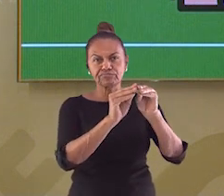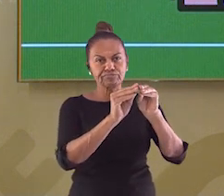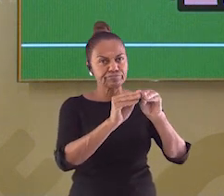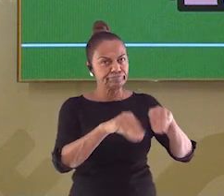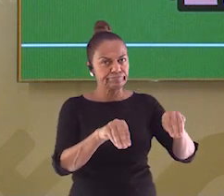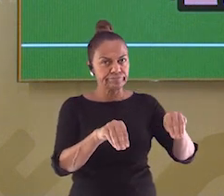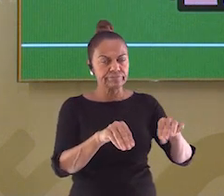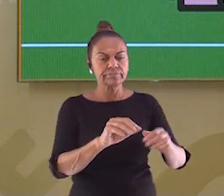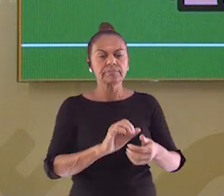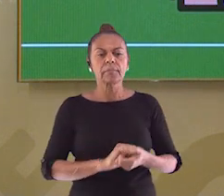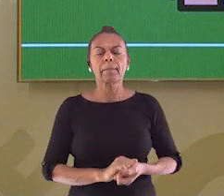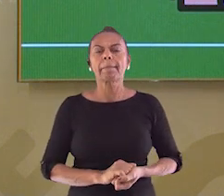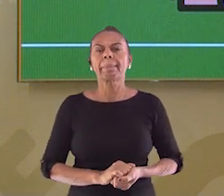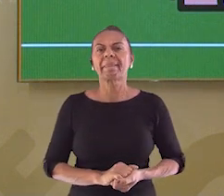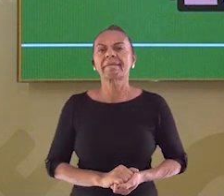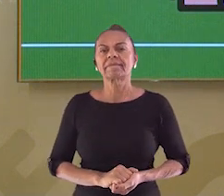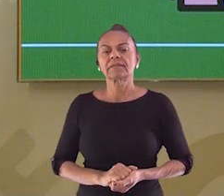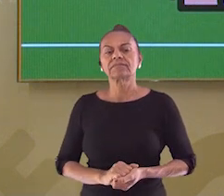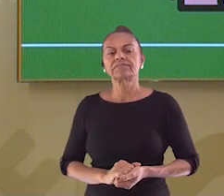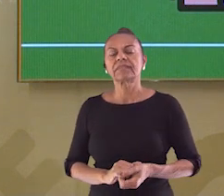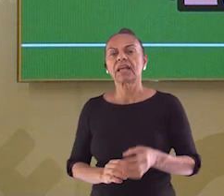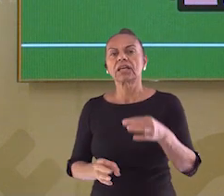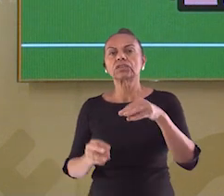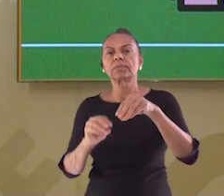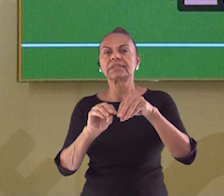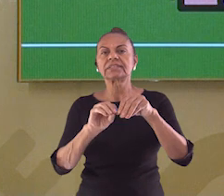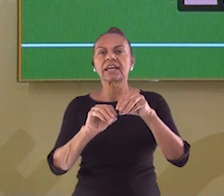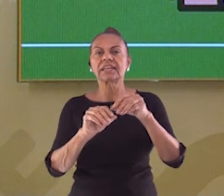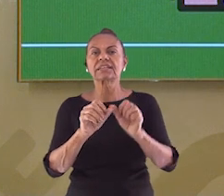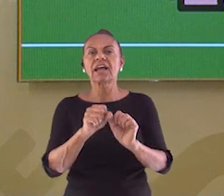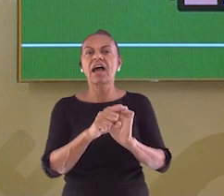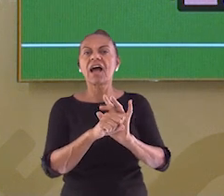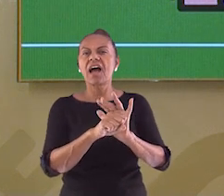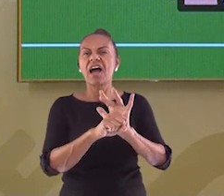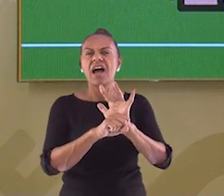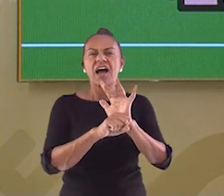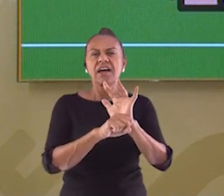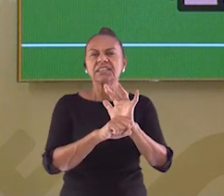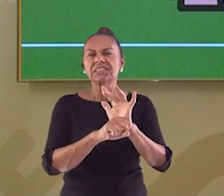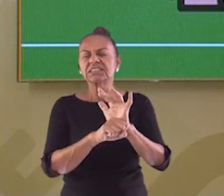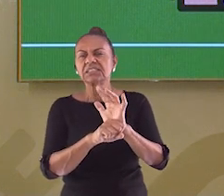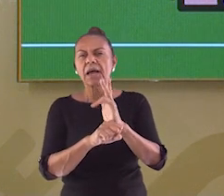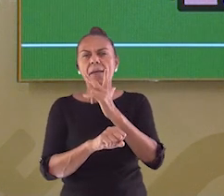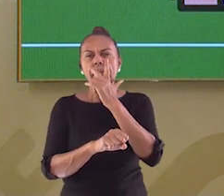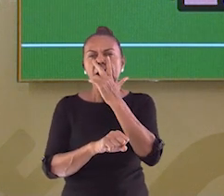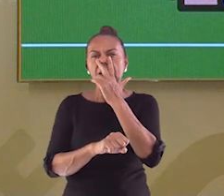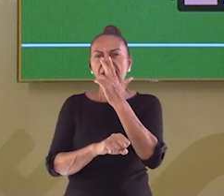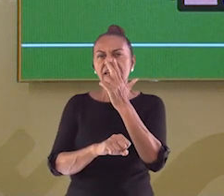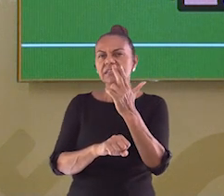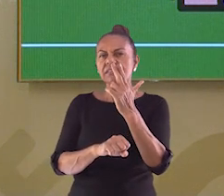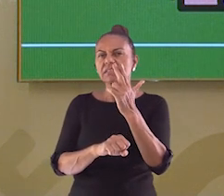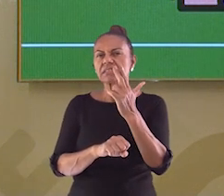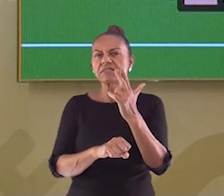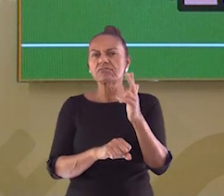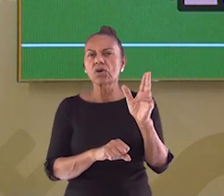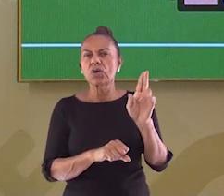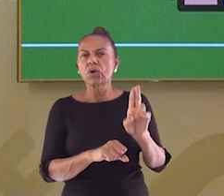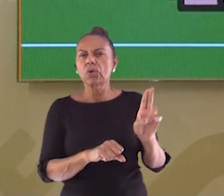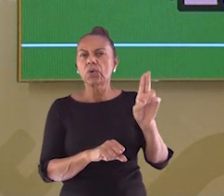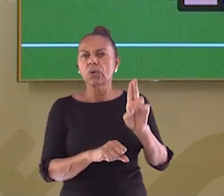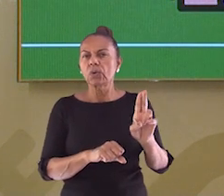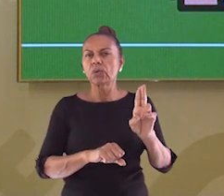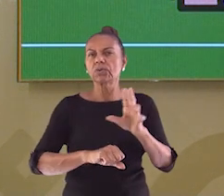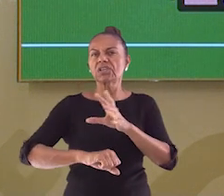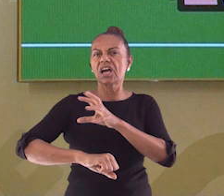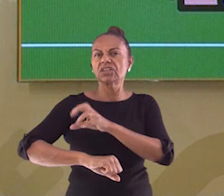citados quando se fala na destruição da camada de ozônio. Essa substância, a princípio, parecia ideal para